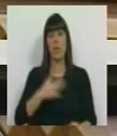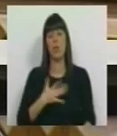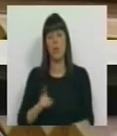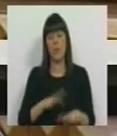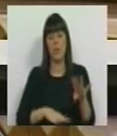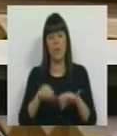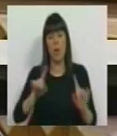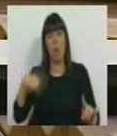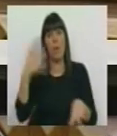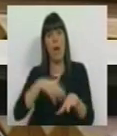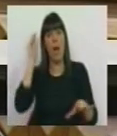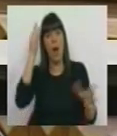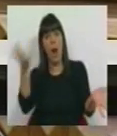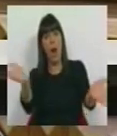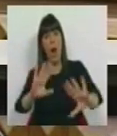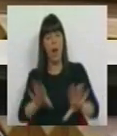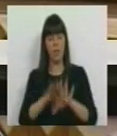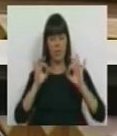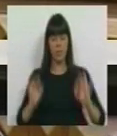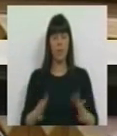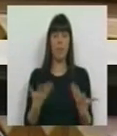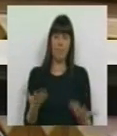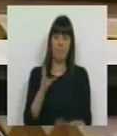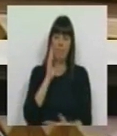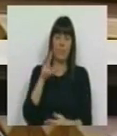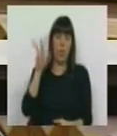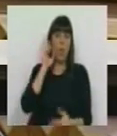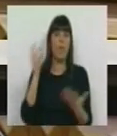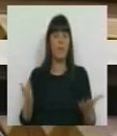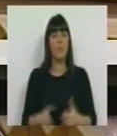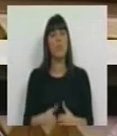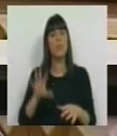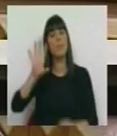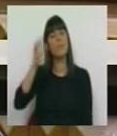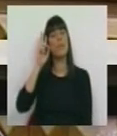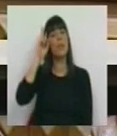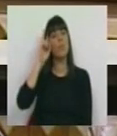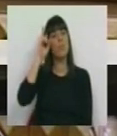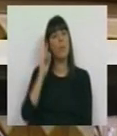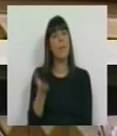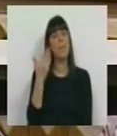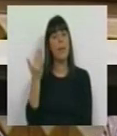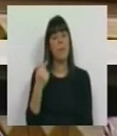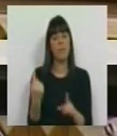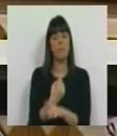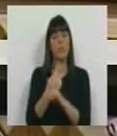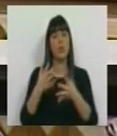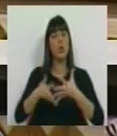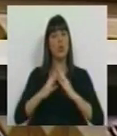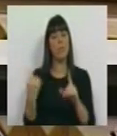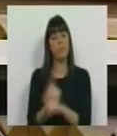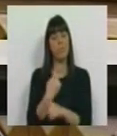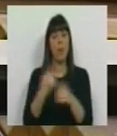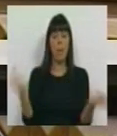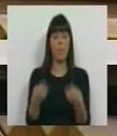gostaria que se fizesse aqui nesta Assembleia da República, conforme acabámos de ouvir. O Distrito de Porto Alegre carece de um conjunto de infraestruturas